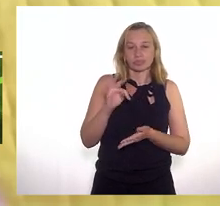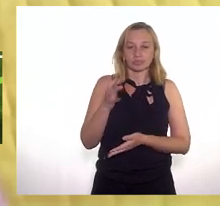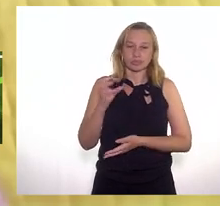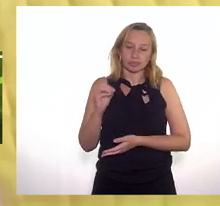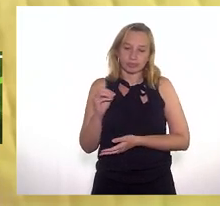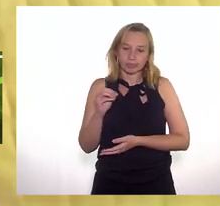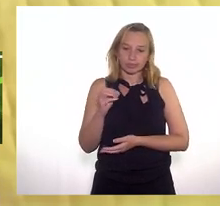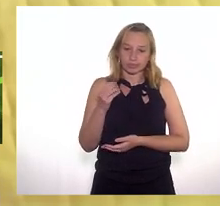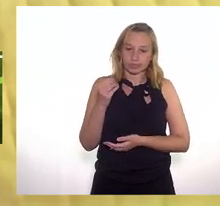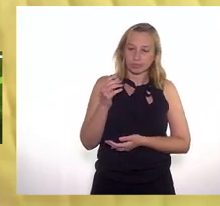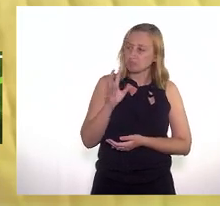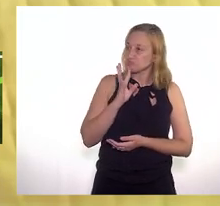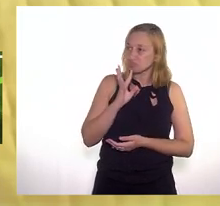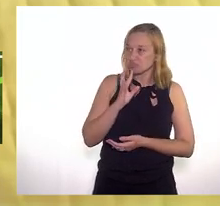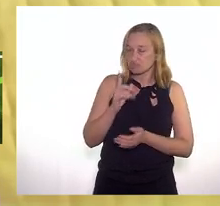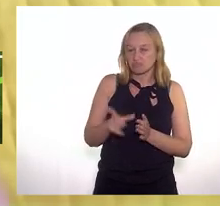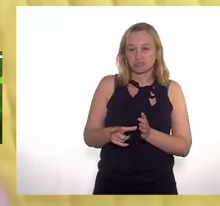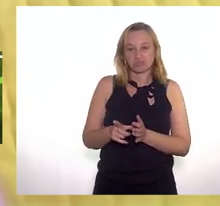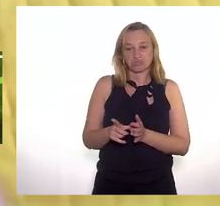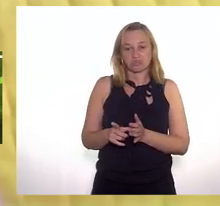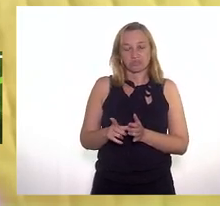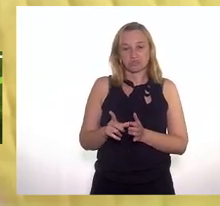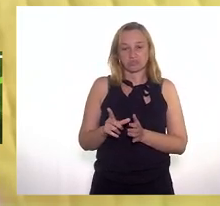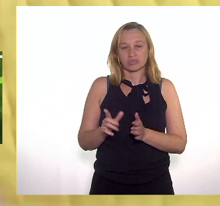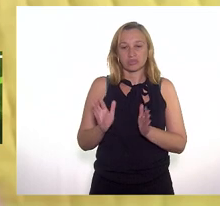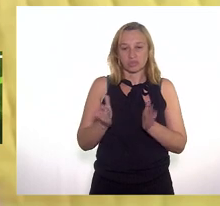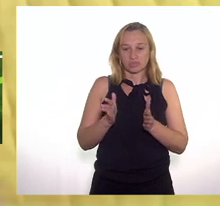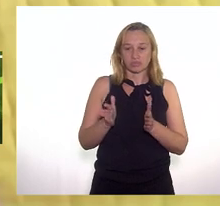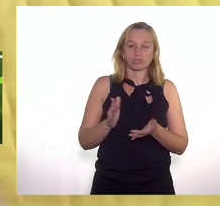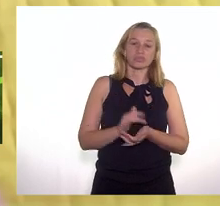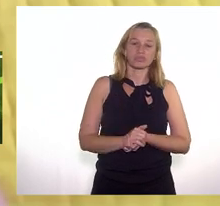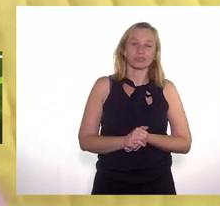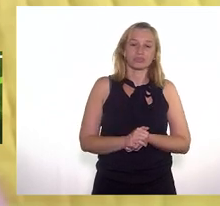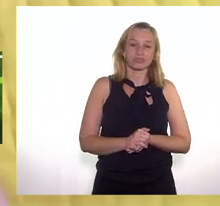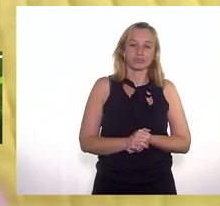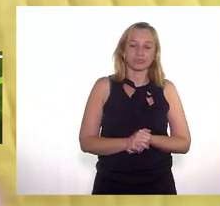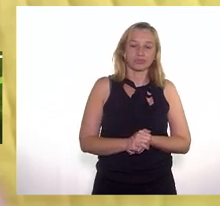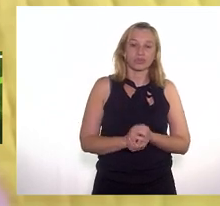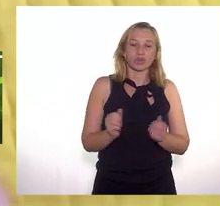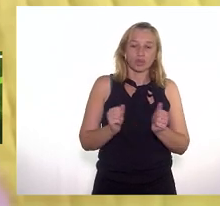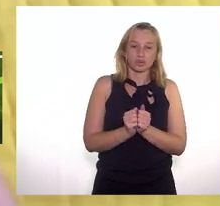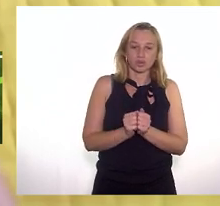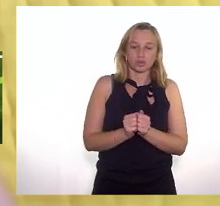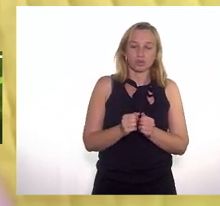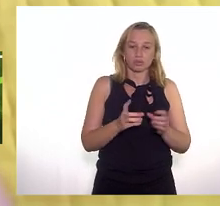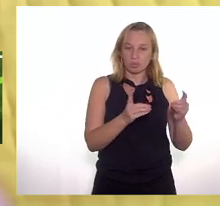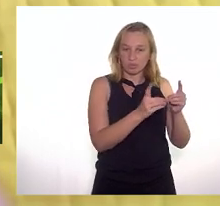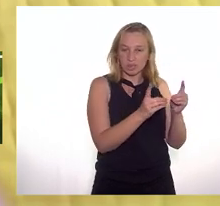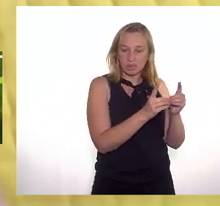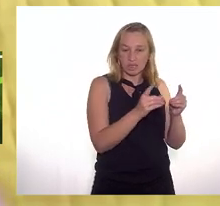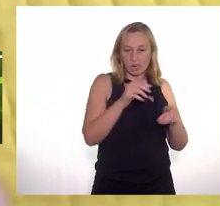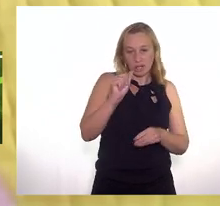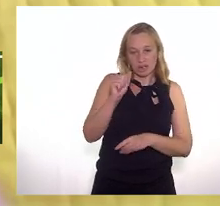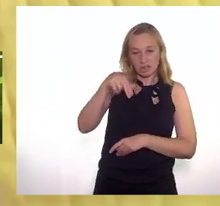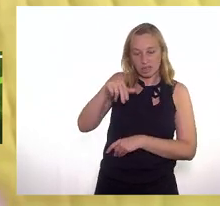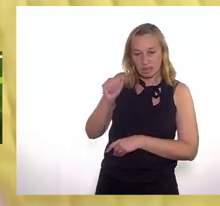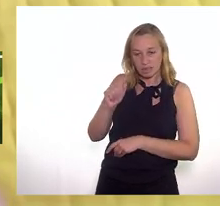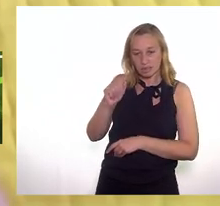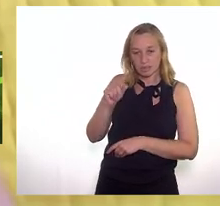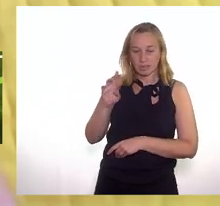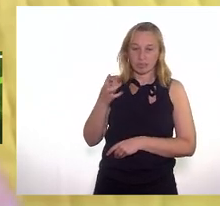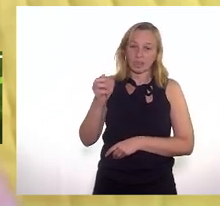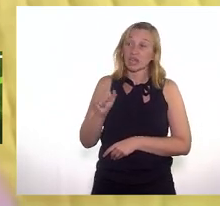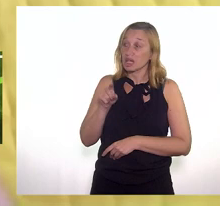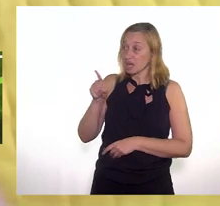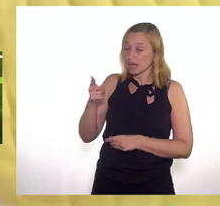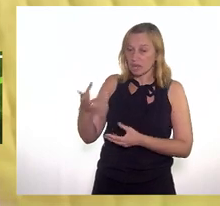ainda, antes dele assumir como secretário, justamente junto com a minha paciente, Ana Braga, da narcolepsia. Ele